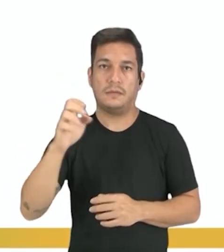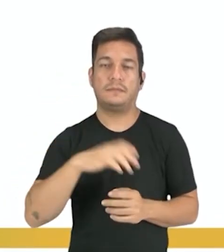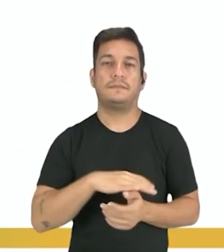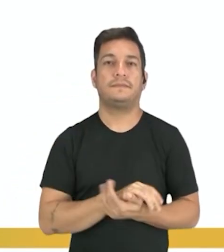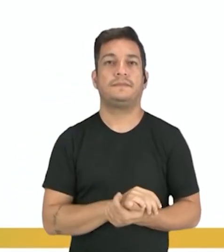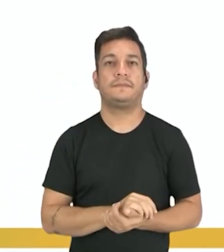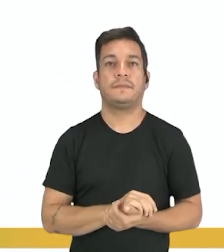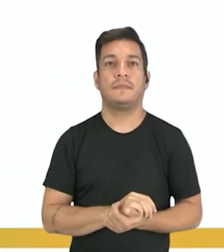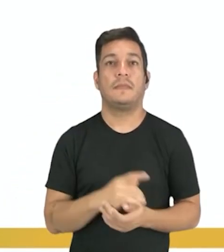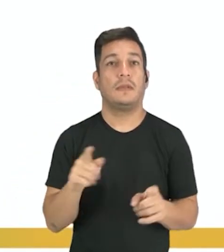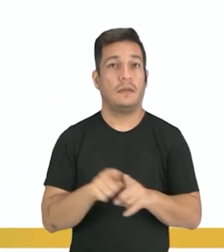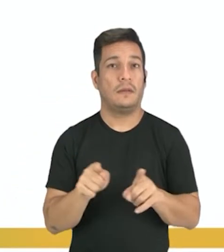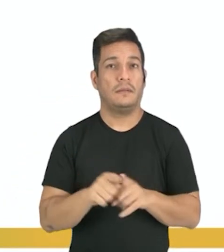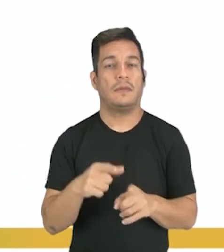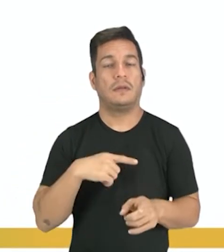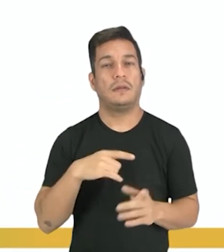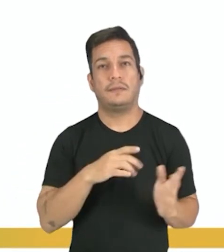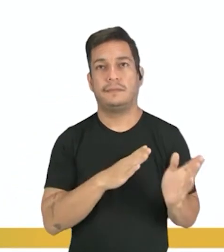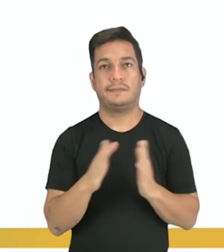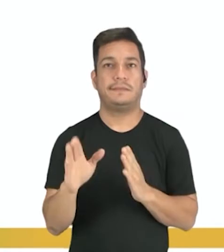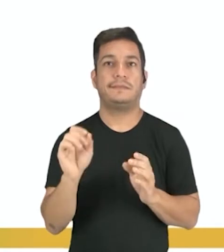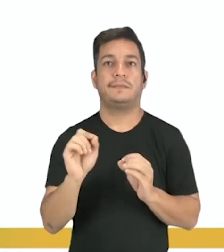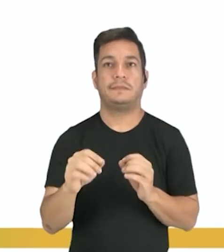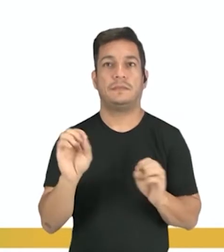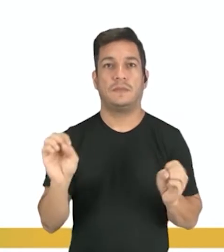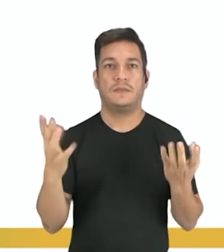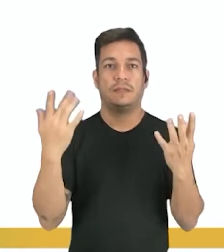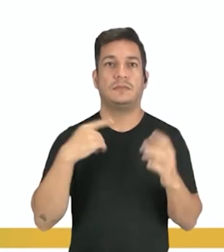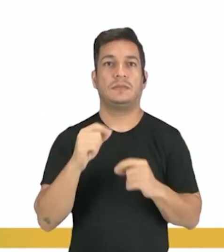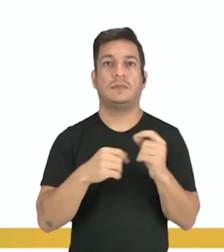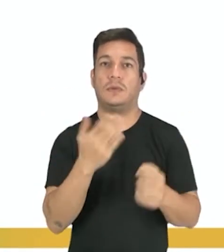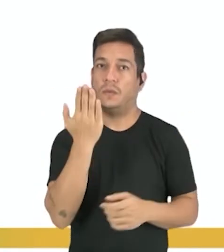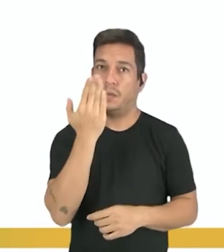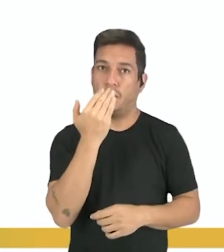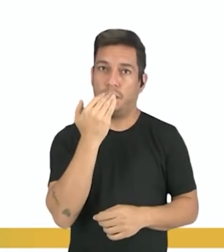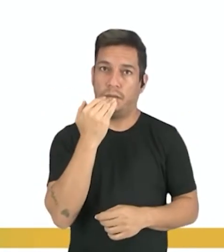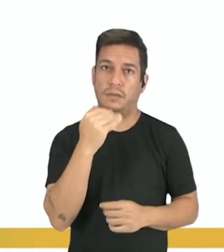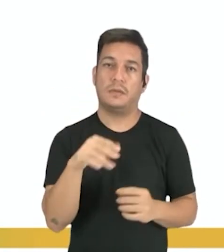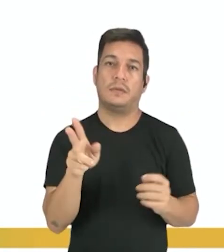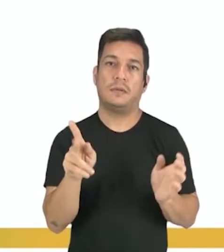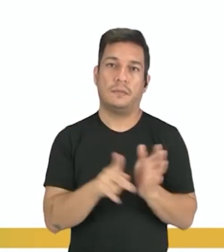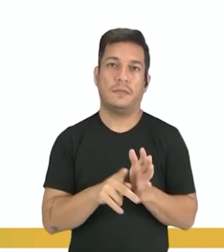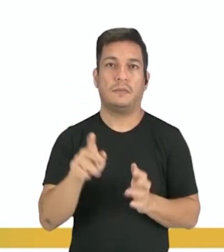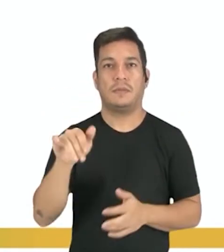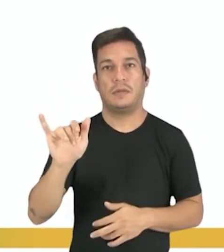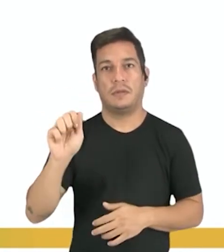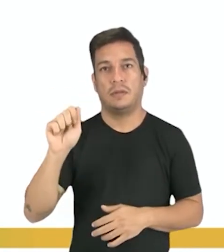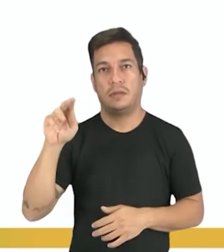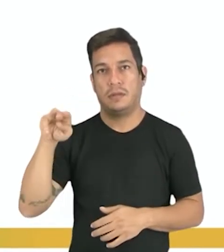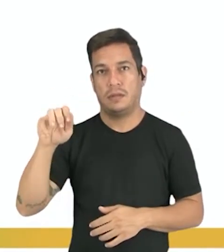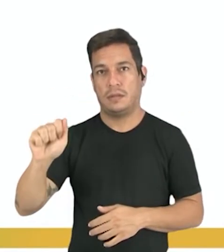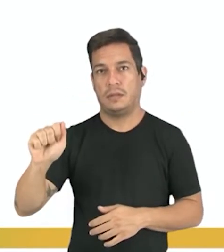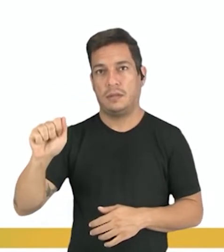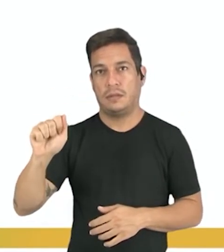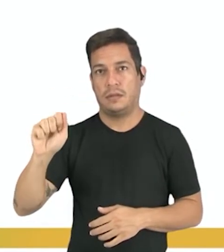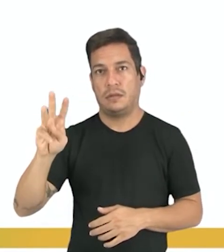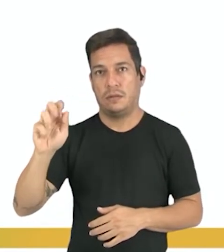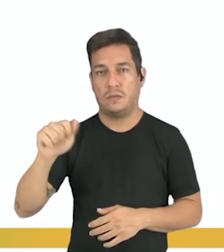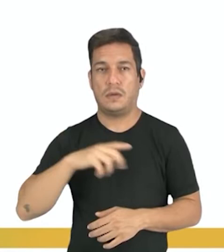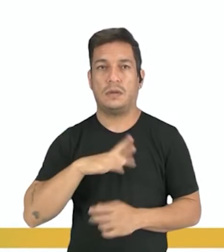é também como parte da programação o festival são servidas comidas da culinária tradicional